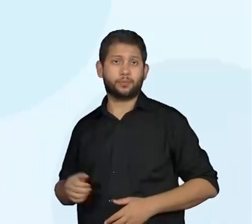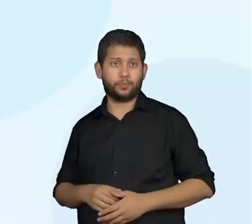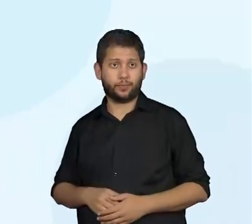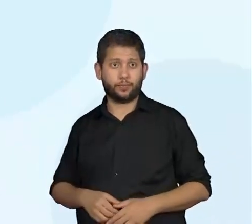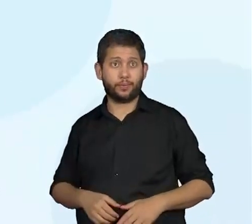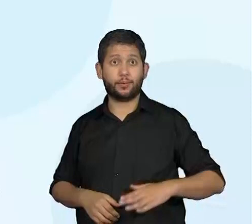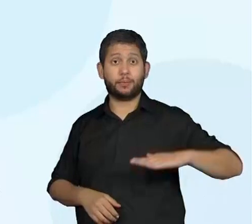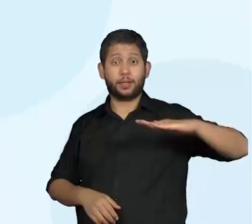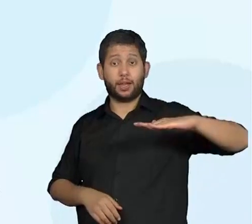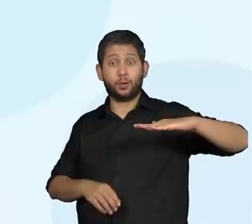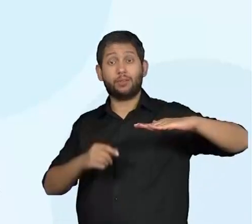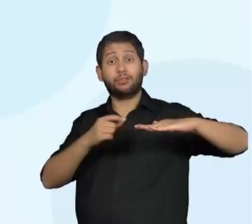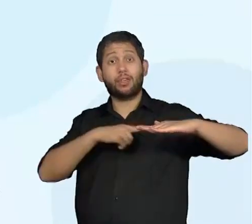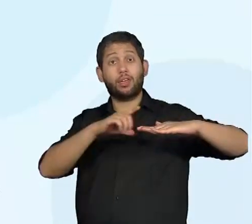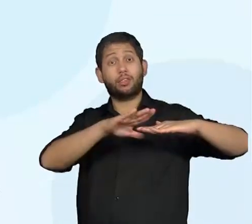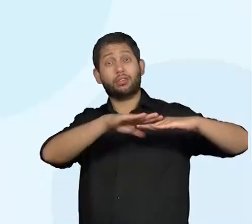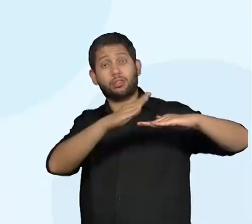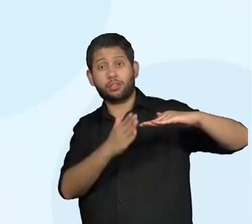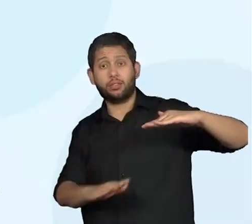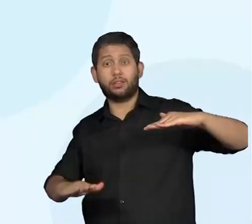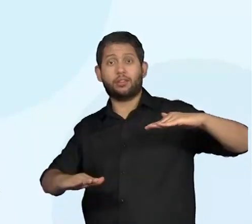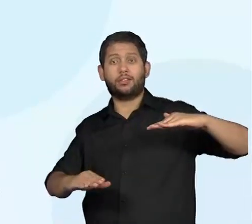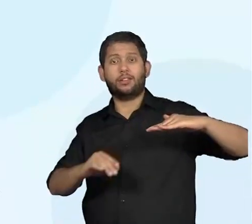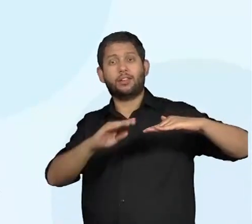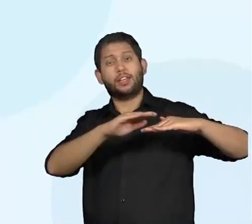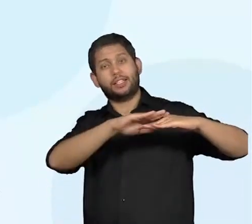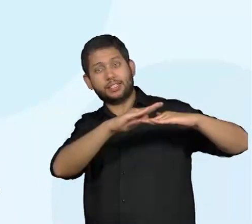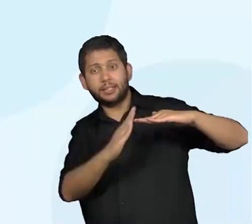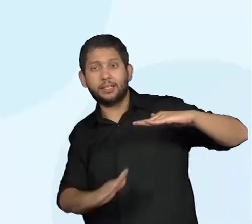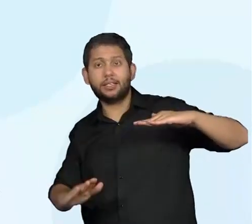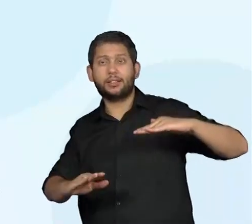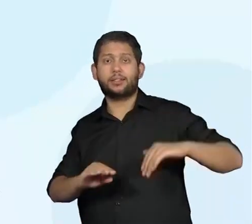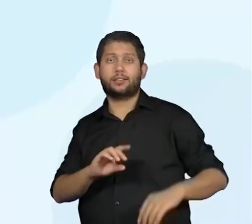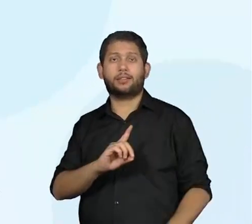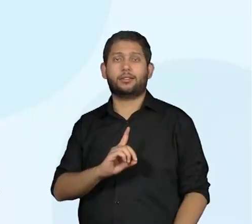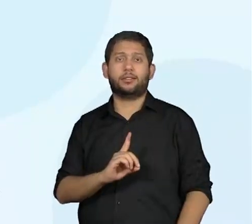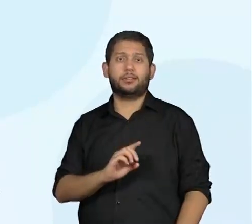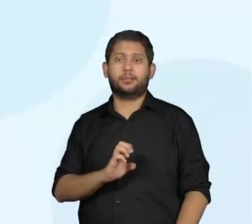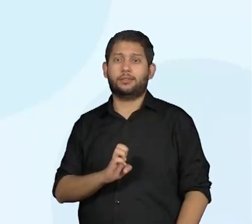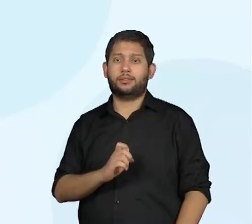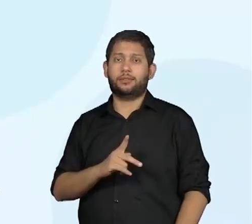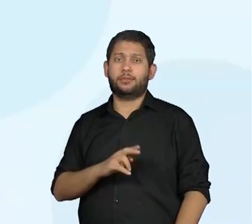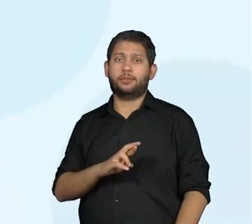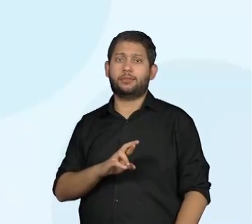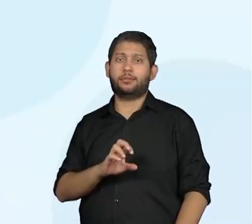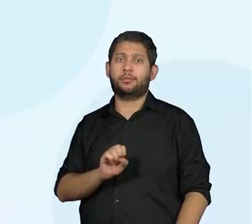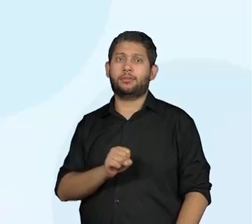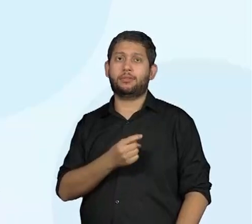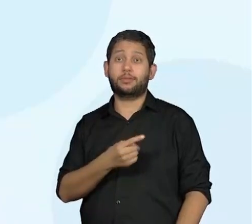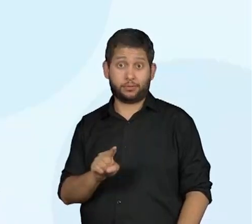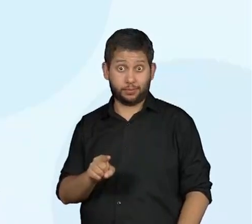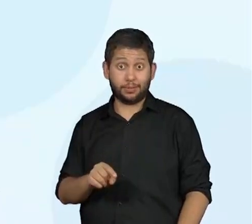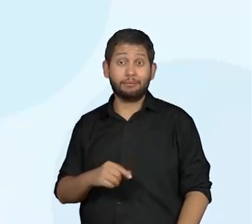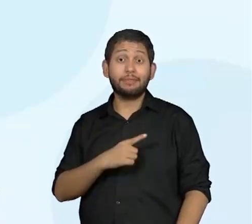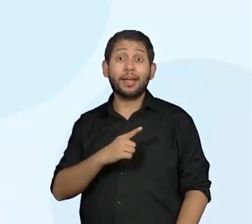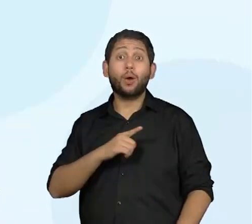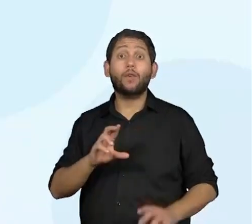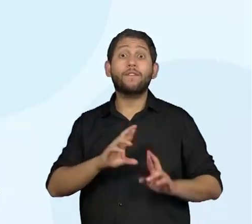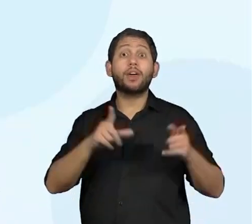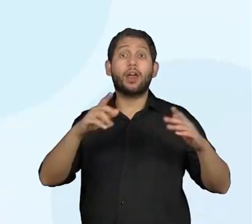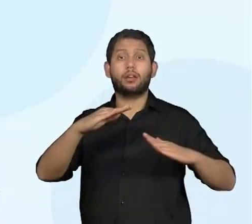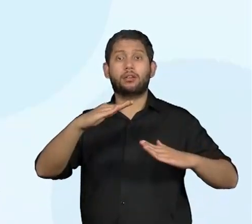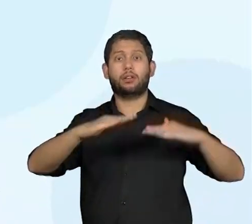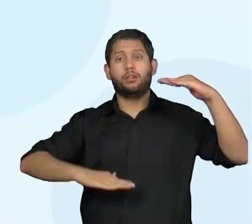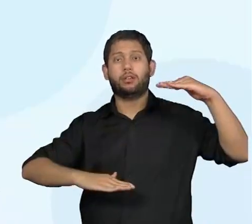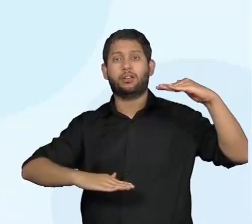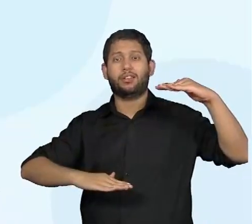as depressões. São áreas com altitudes inferiores em relação às áreas próximas.